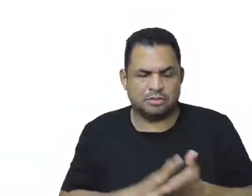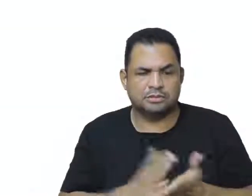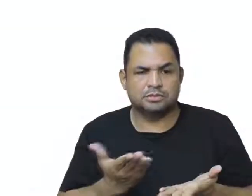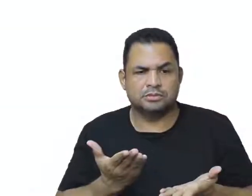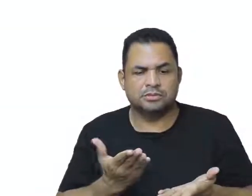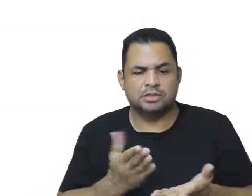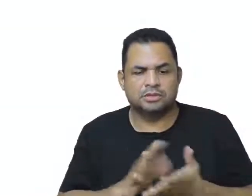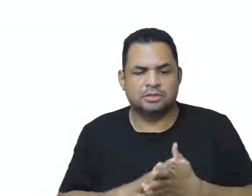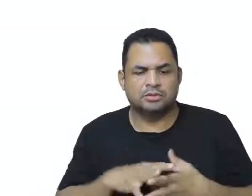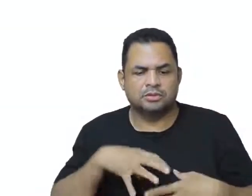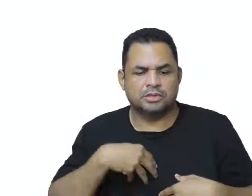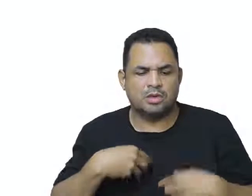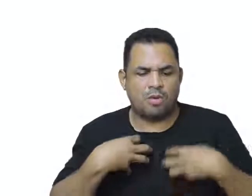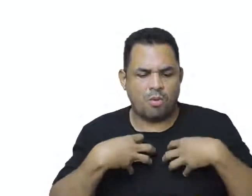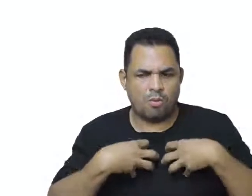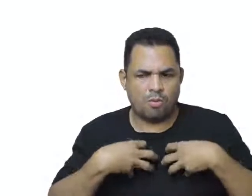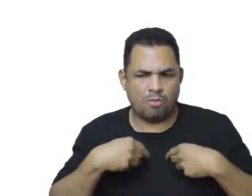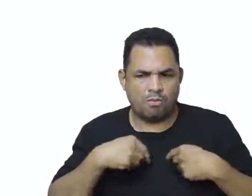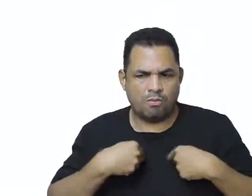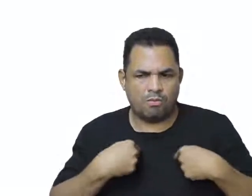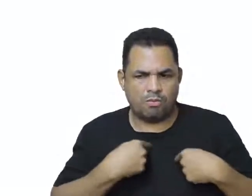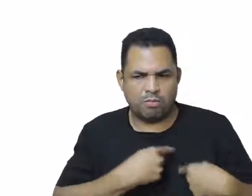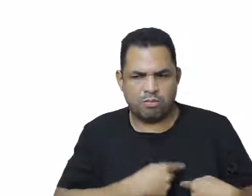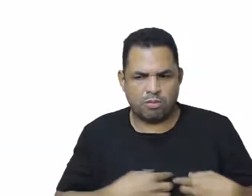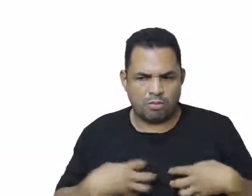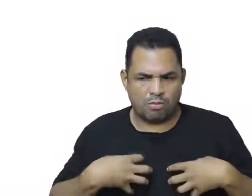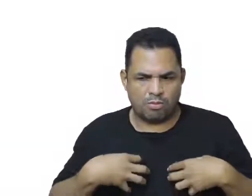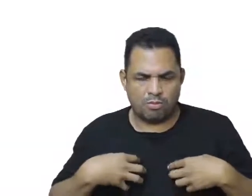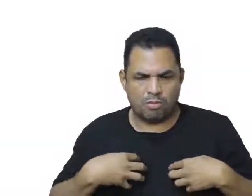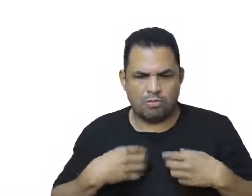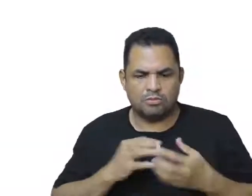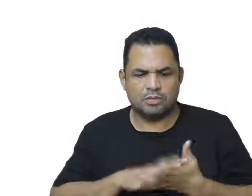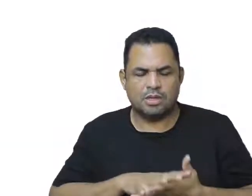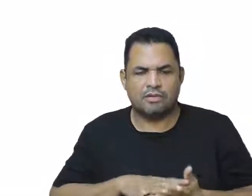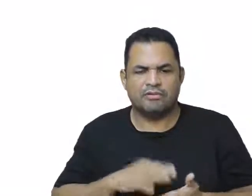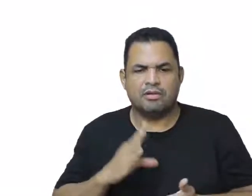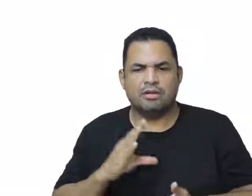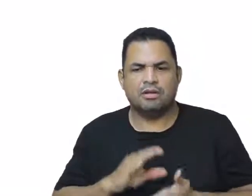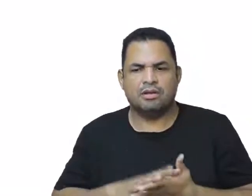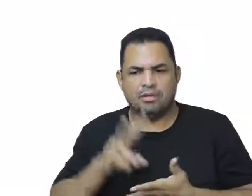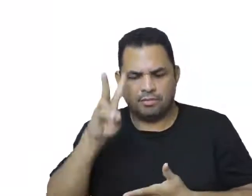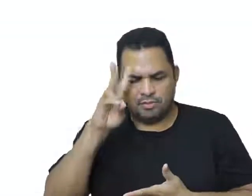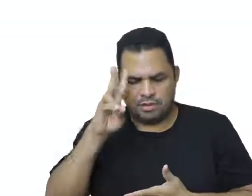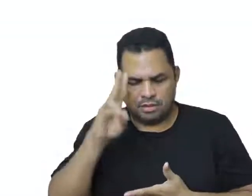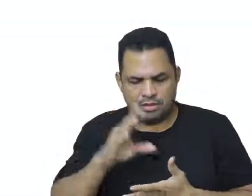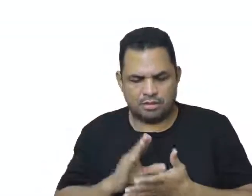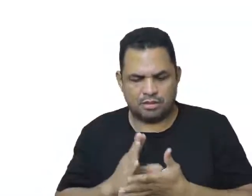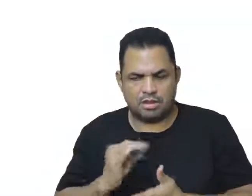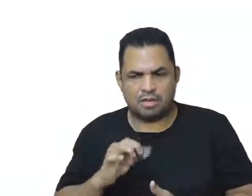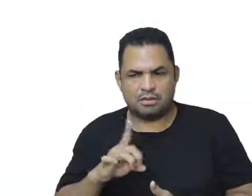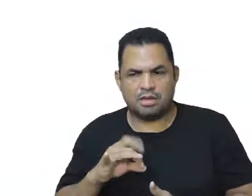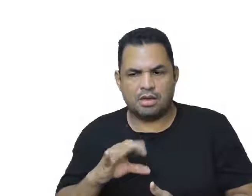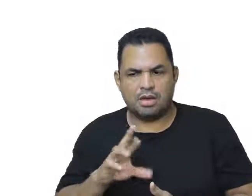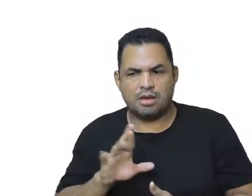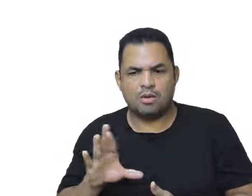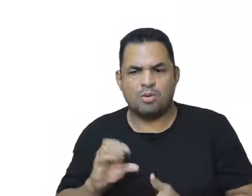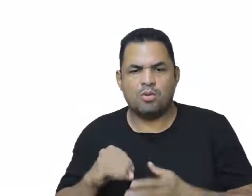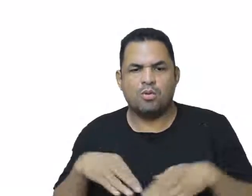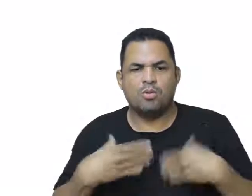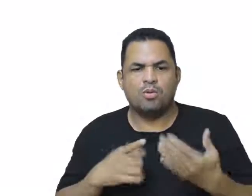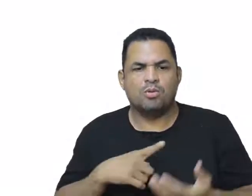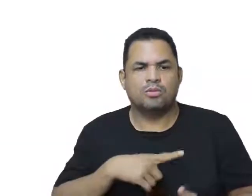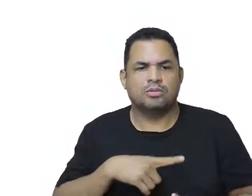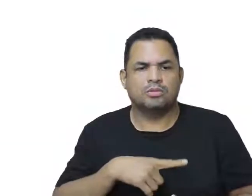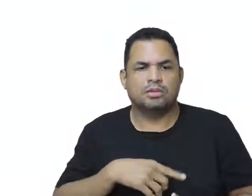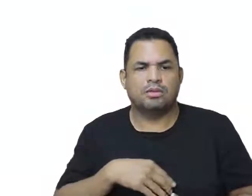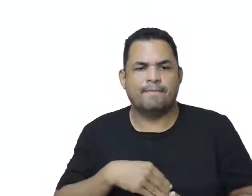nos brônquios, né? Que são, eu até falei do catarro, né? Eu lembrei dessa palavra. Quando espessas e ricas em